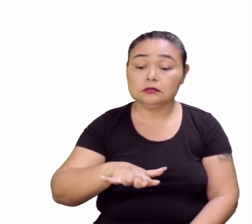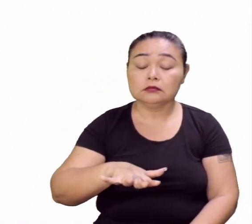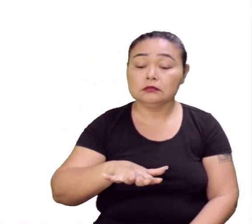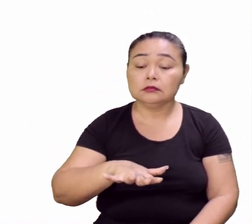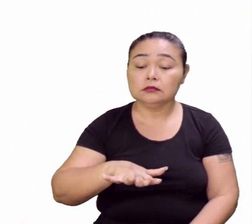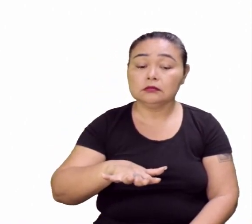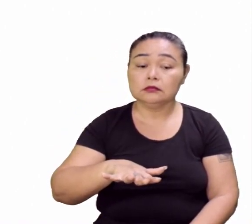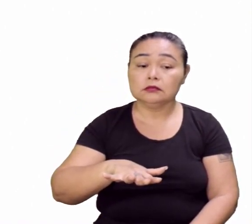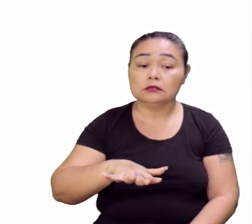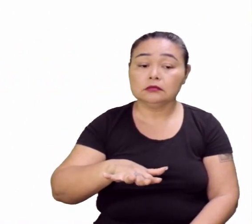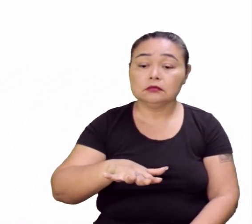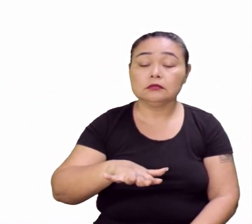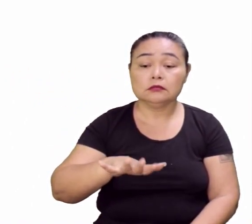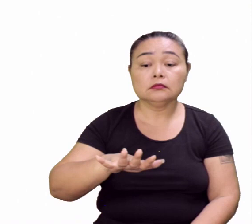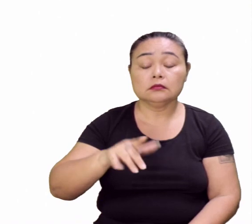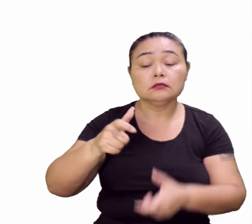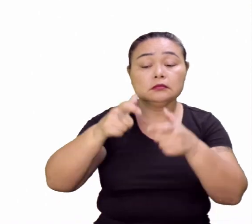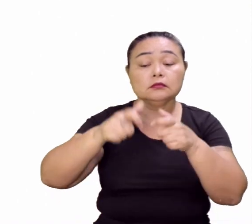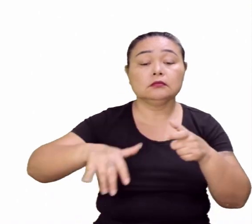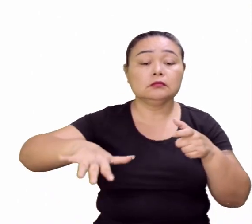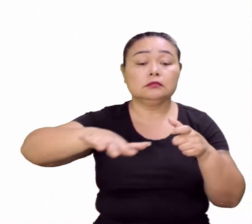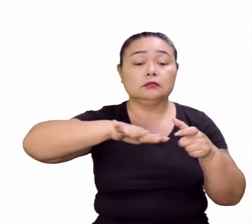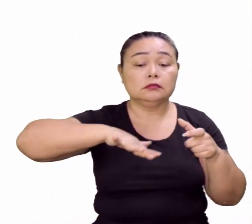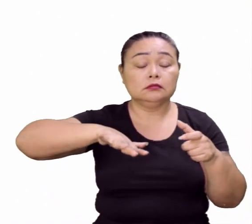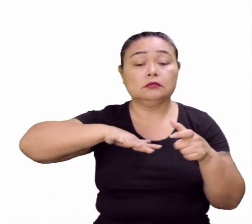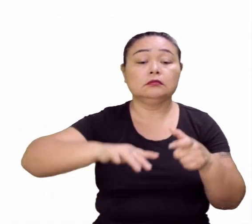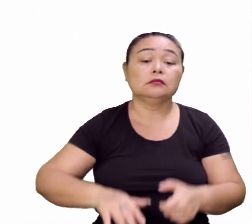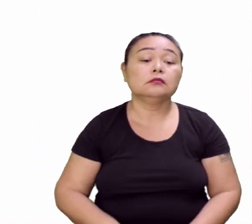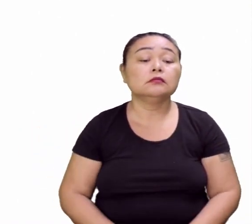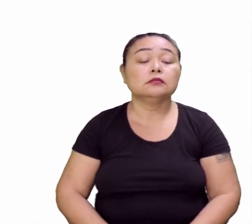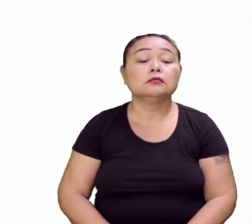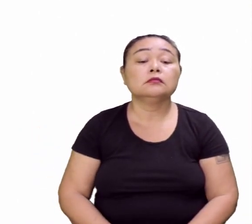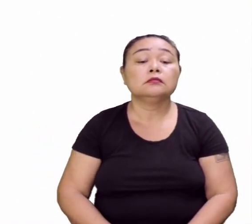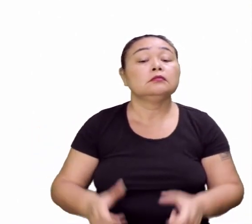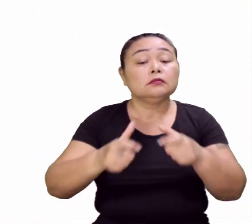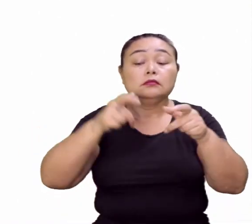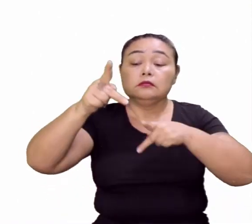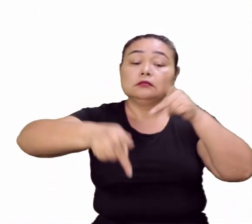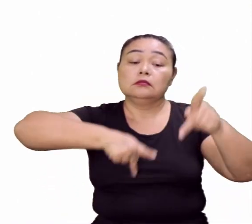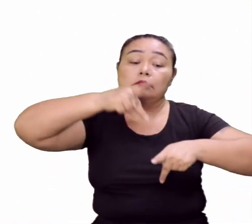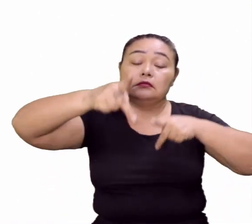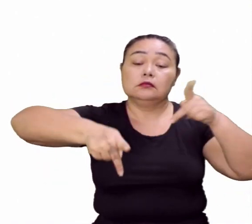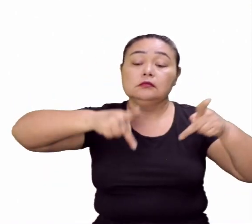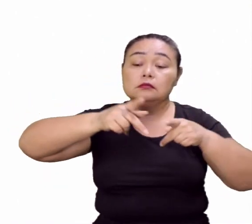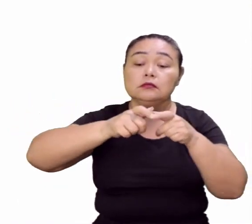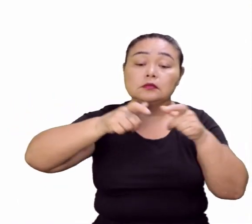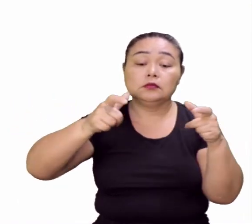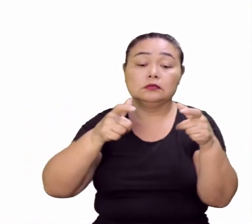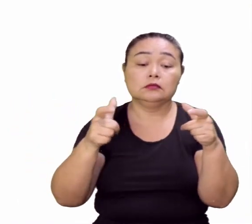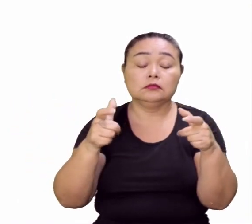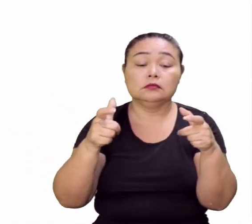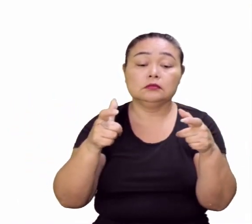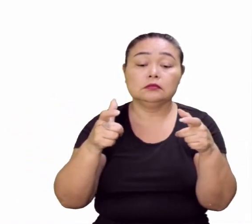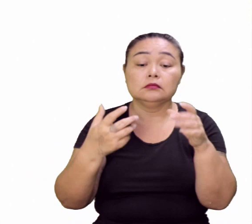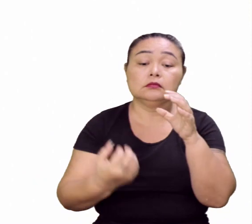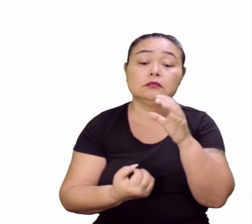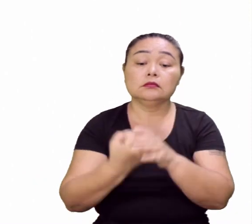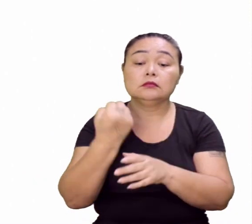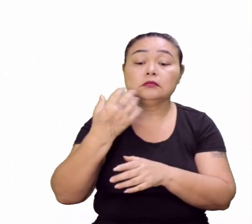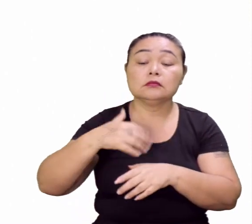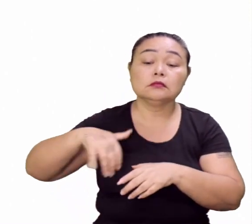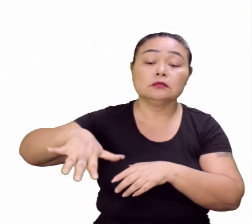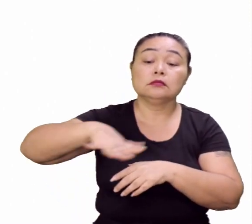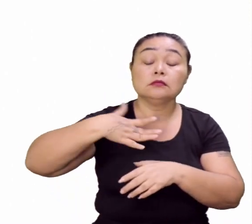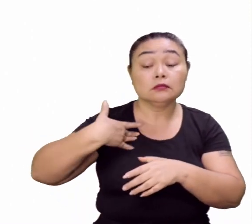em relação naquele determinado espaço, se não tivesse alimento. O aumento da população, a criação